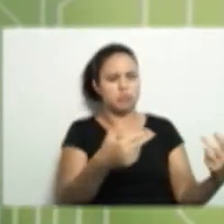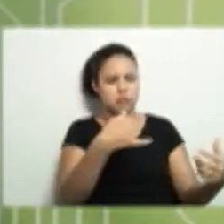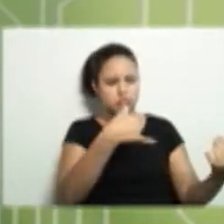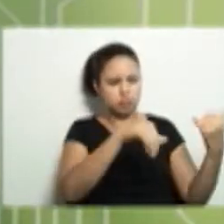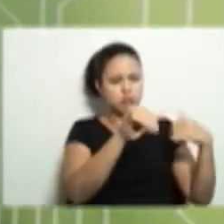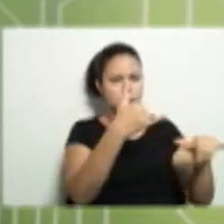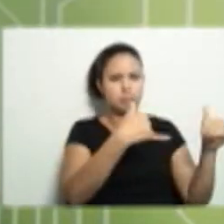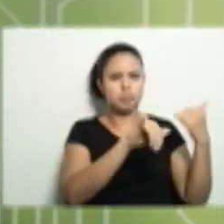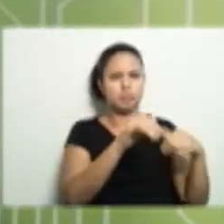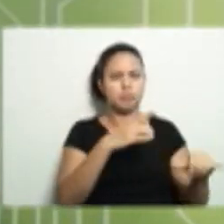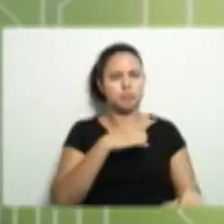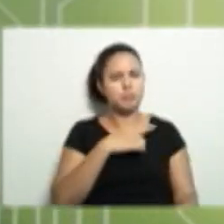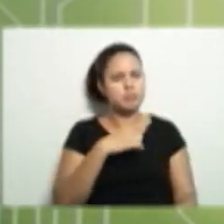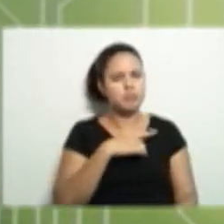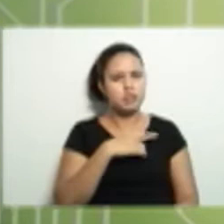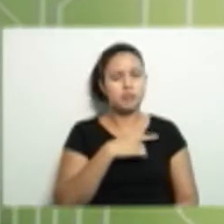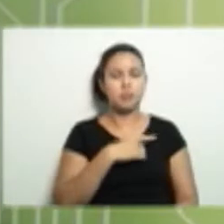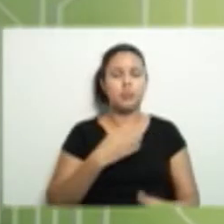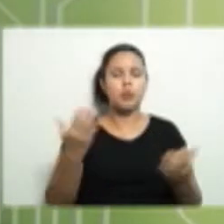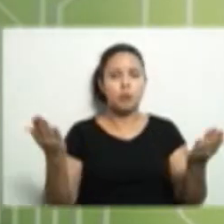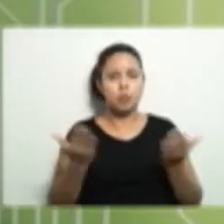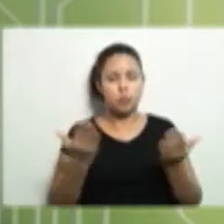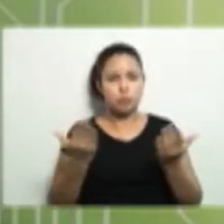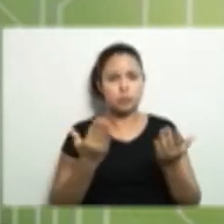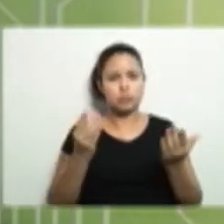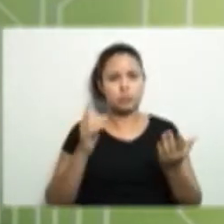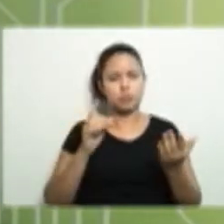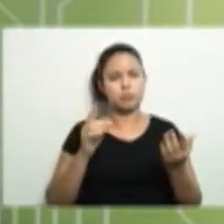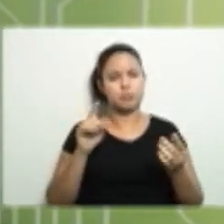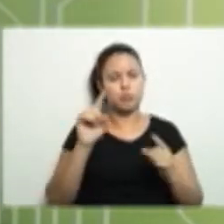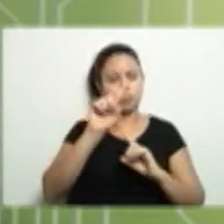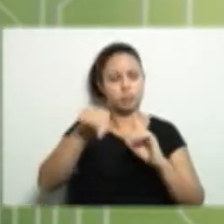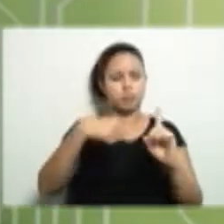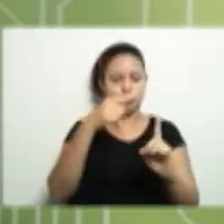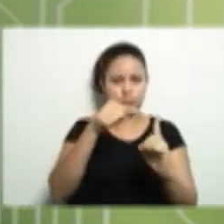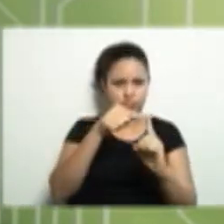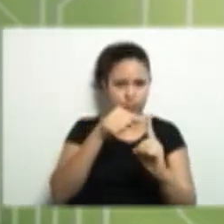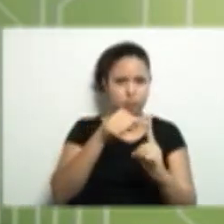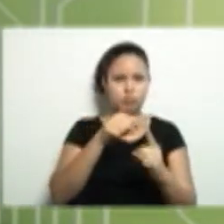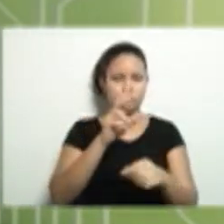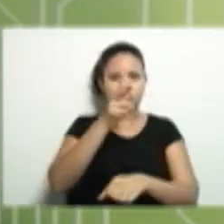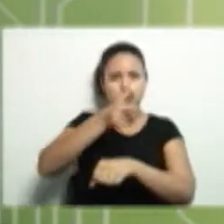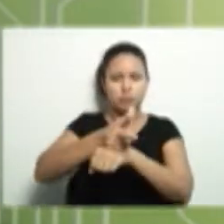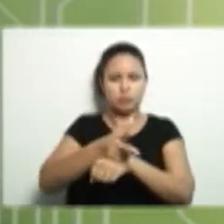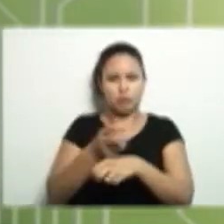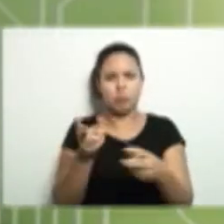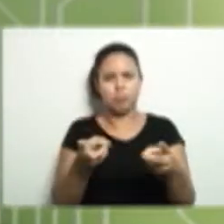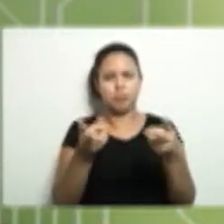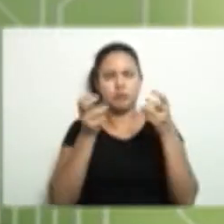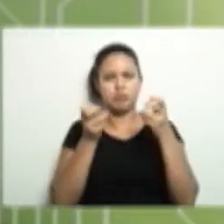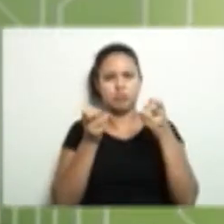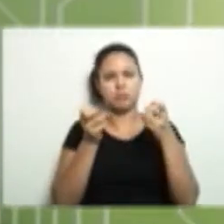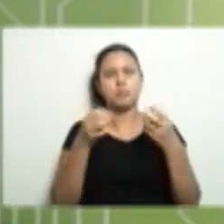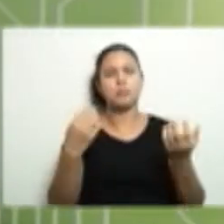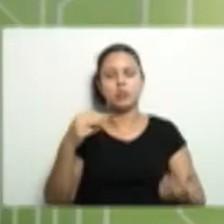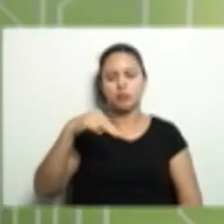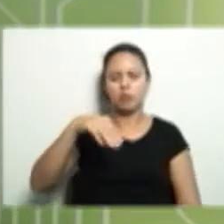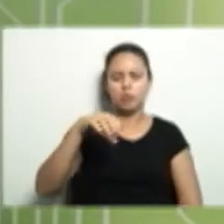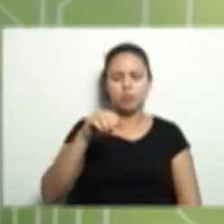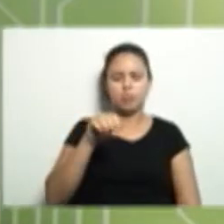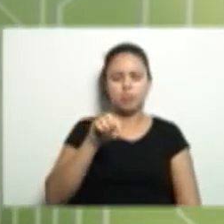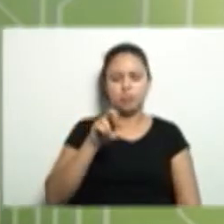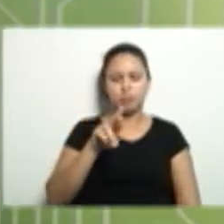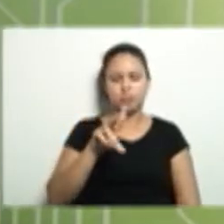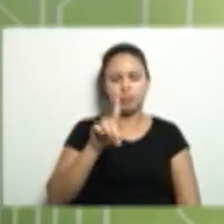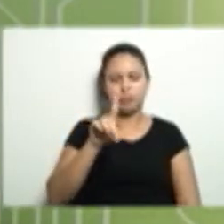no dia de hoje. Então, o objetivo com esse vídeo foi a gente conseguir observar que a modernização ela tem várias facetas, ela